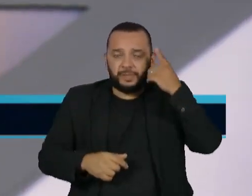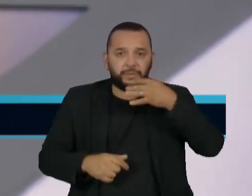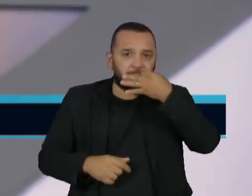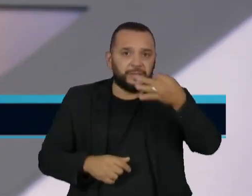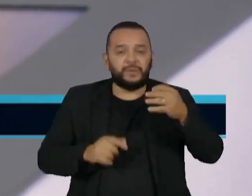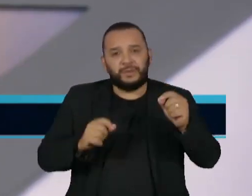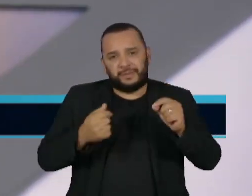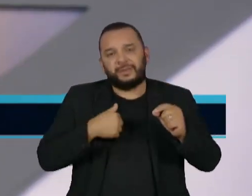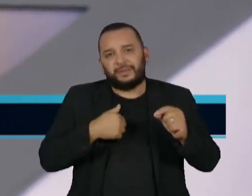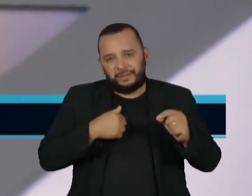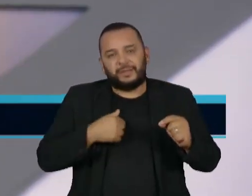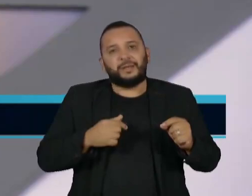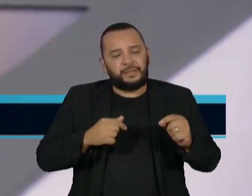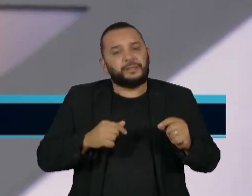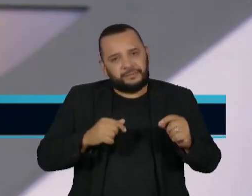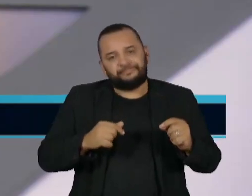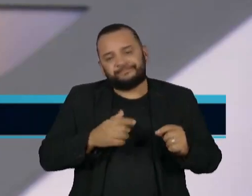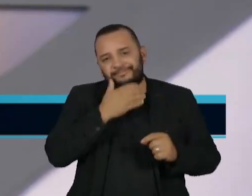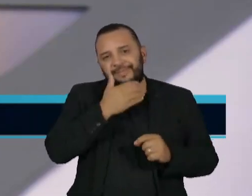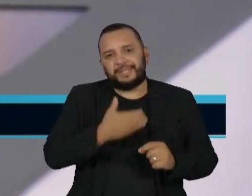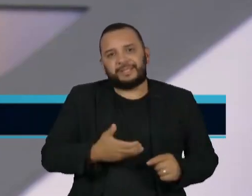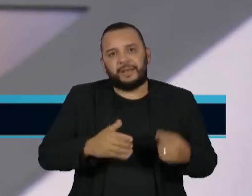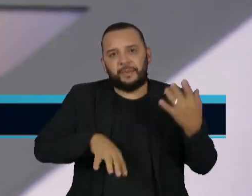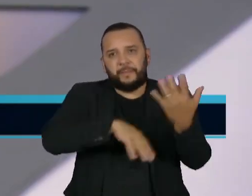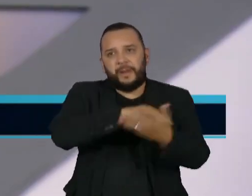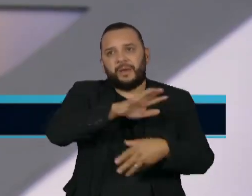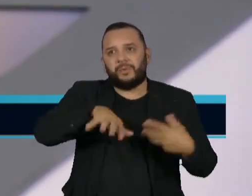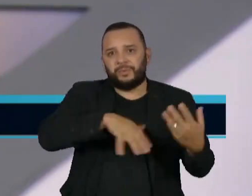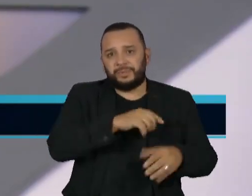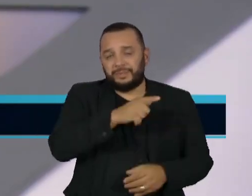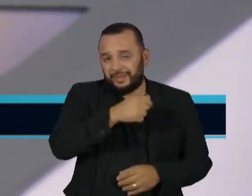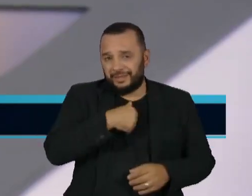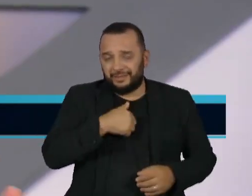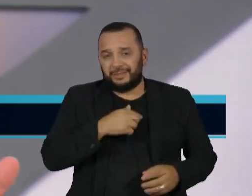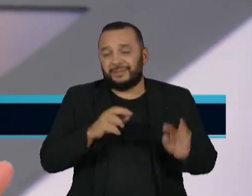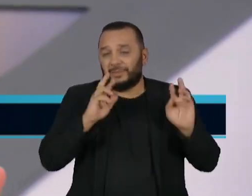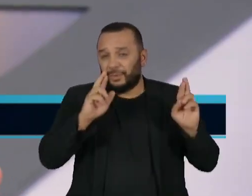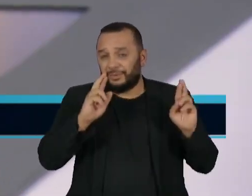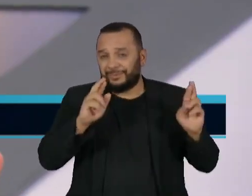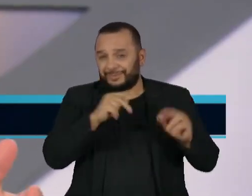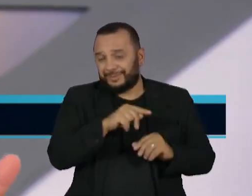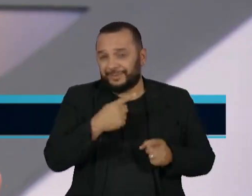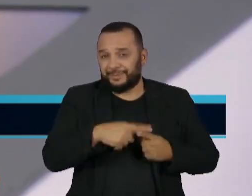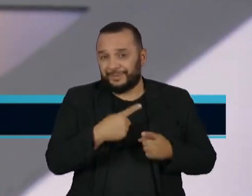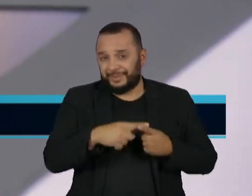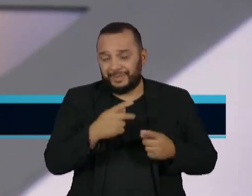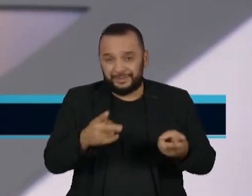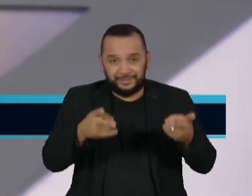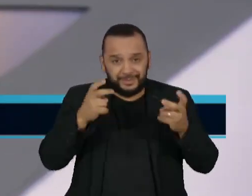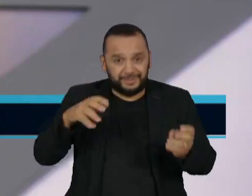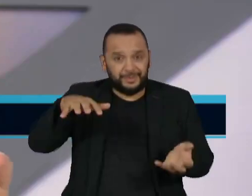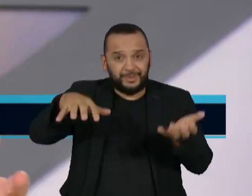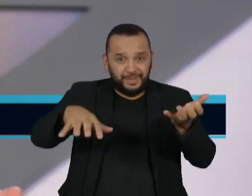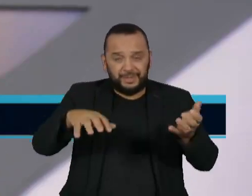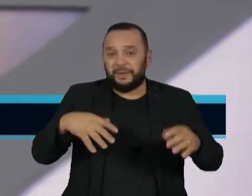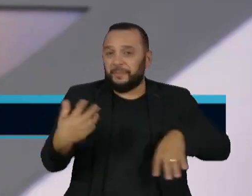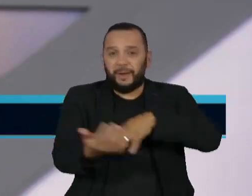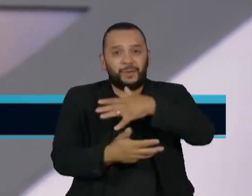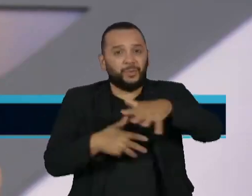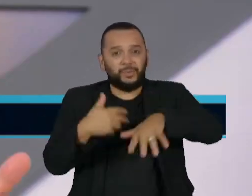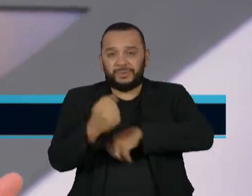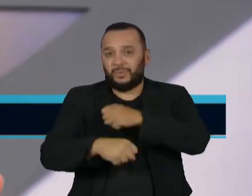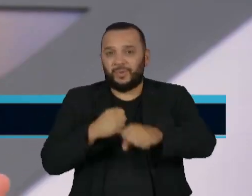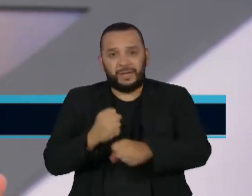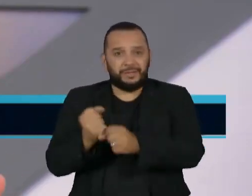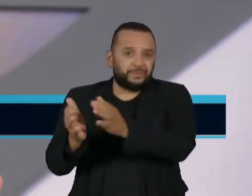a farra acontece. Eu creio que ele está sendo muito otimista, porque para quem observa o Congresso, parece que a farra dura